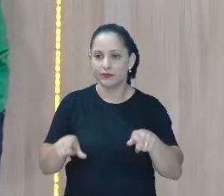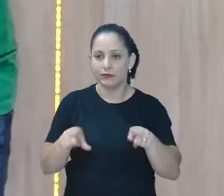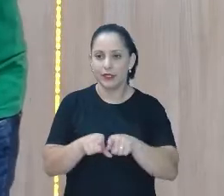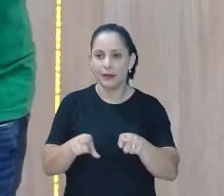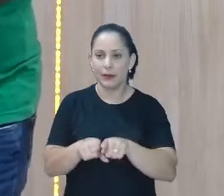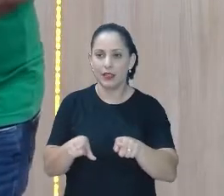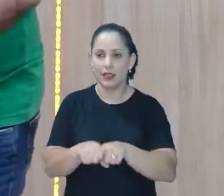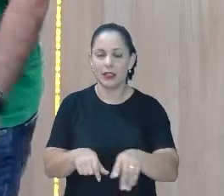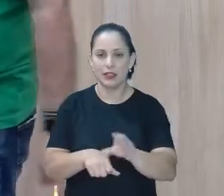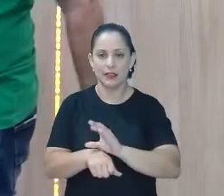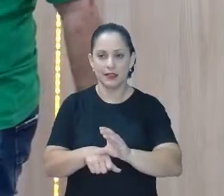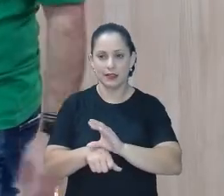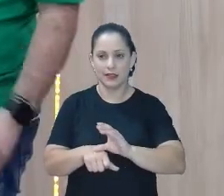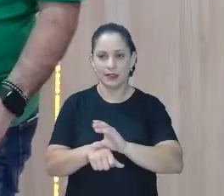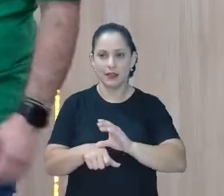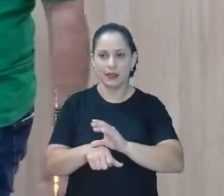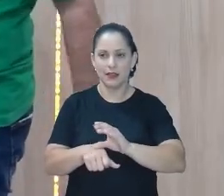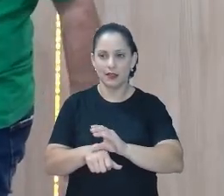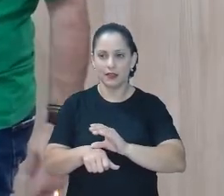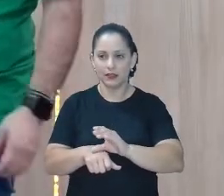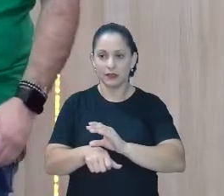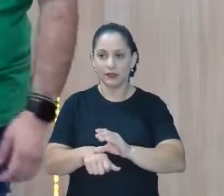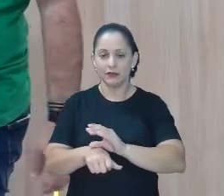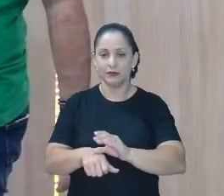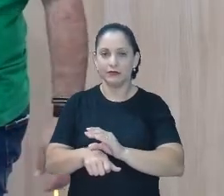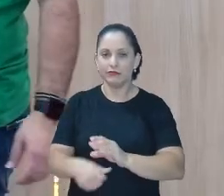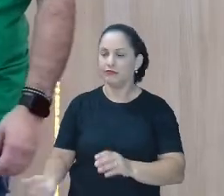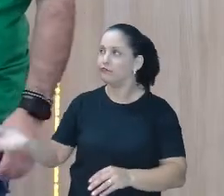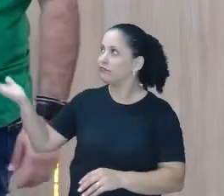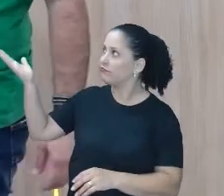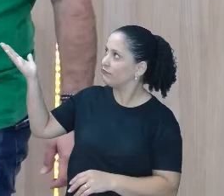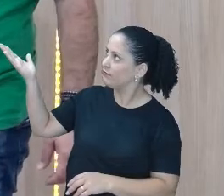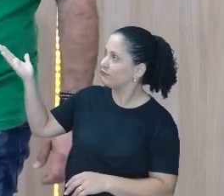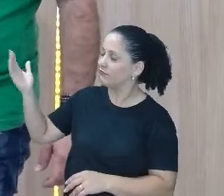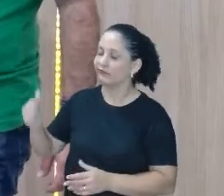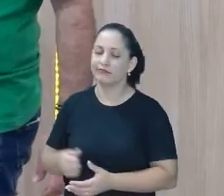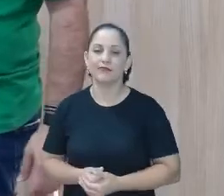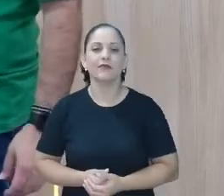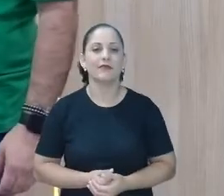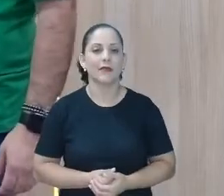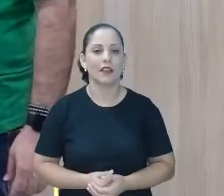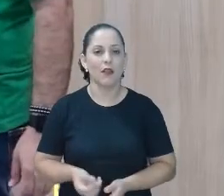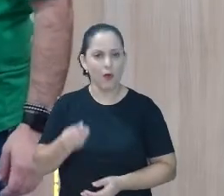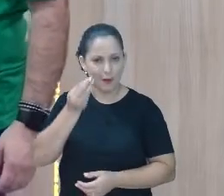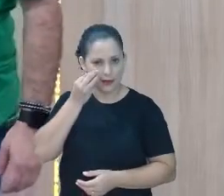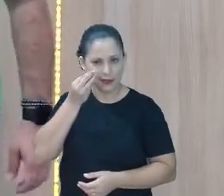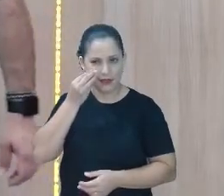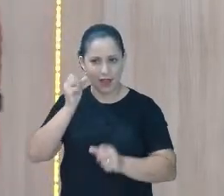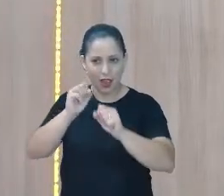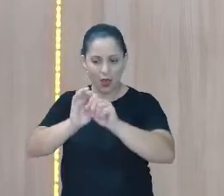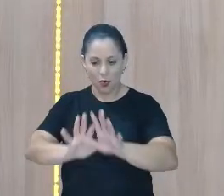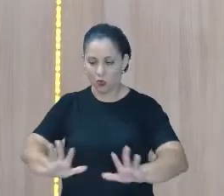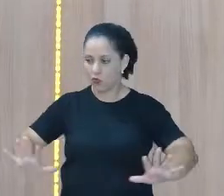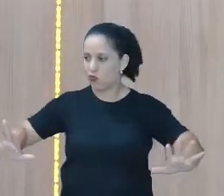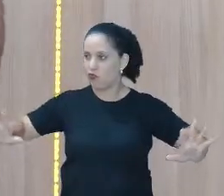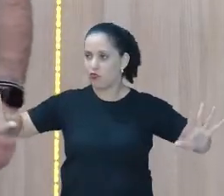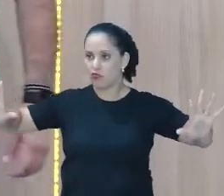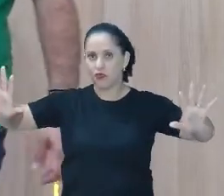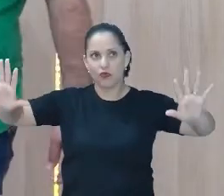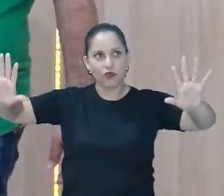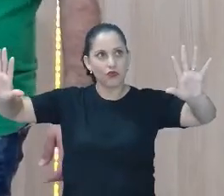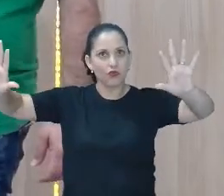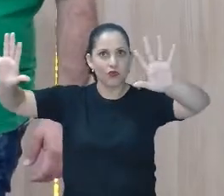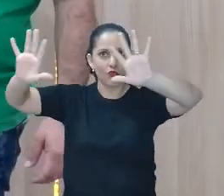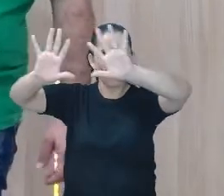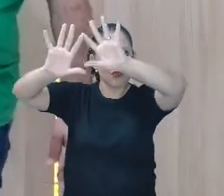seja, estados agregados, né, aqui ó, como por exemplo, o reino de Bósforo, ok? Então, mas observa a extensão do império. Então,